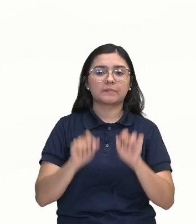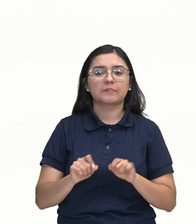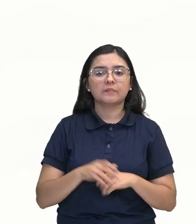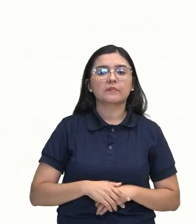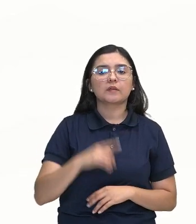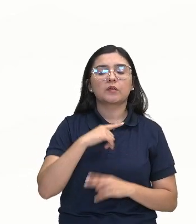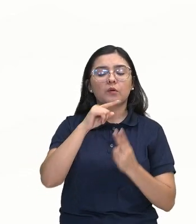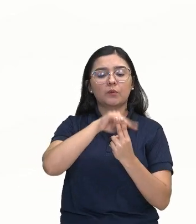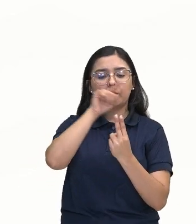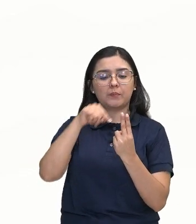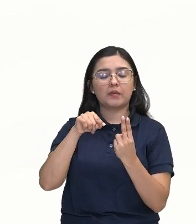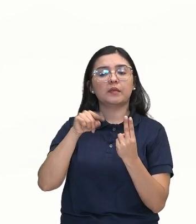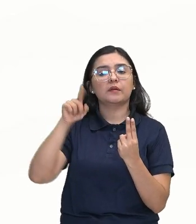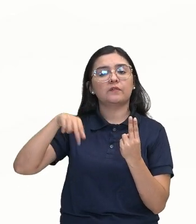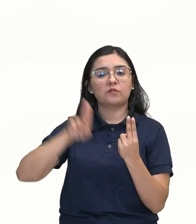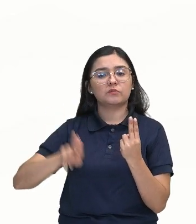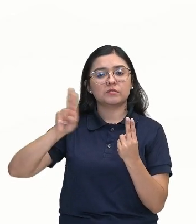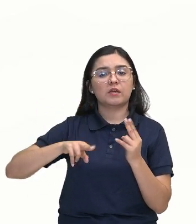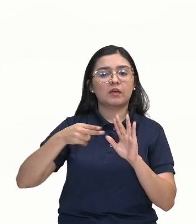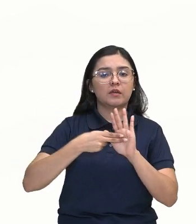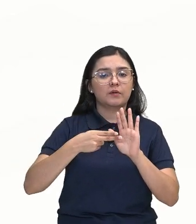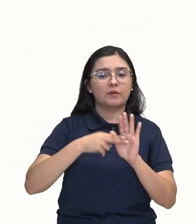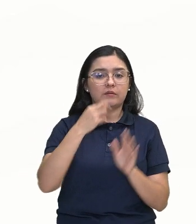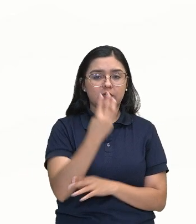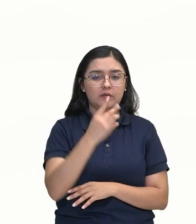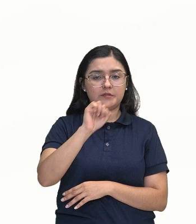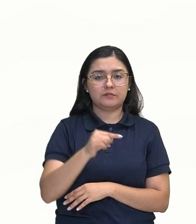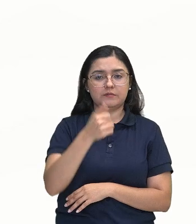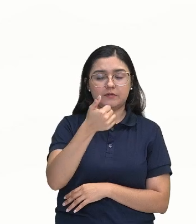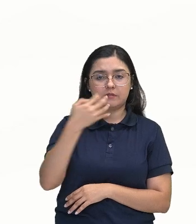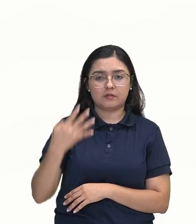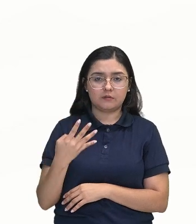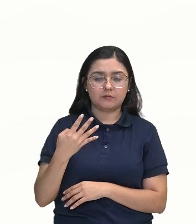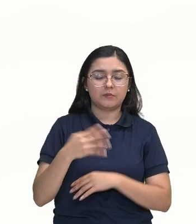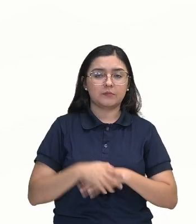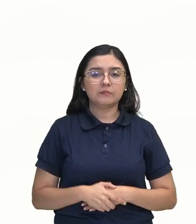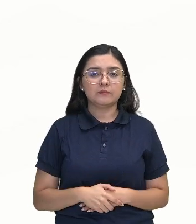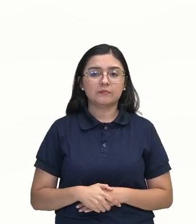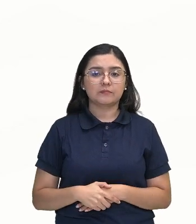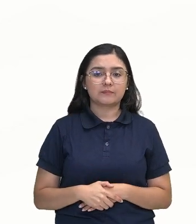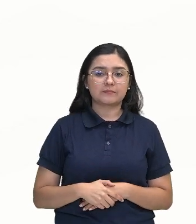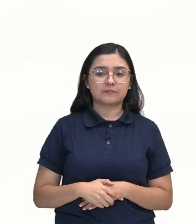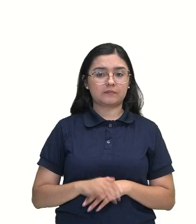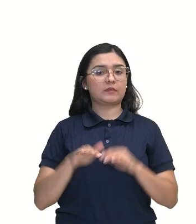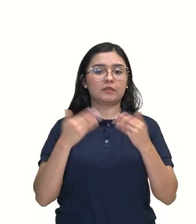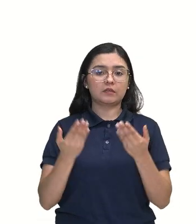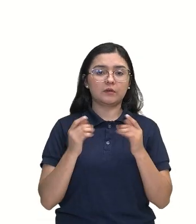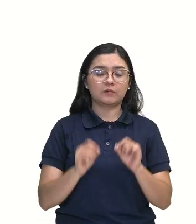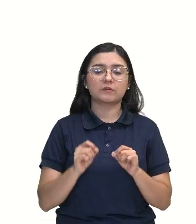disse que a gente vai utilizar o π como sendo igual a 3,14. E aí,